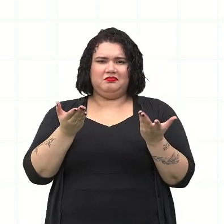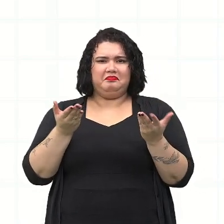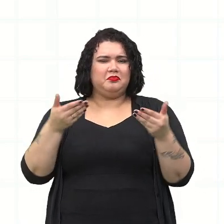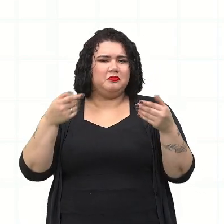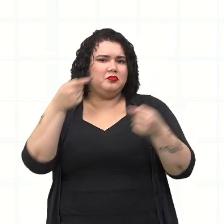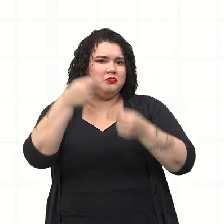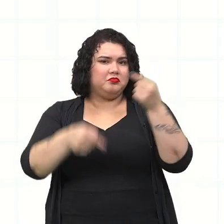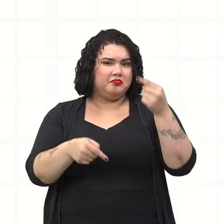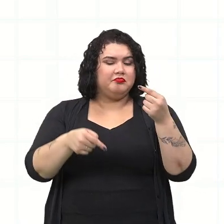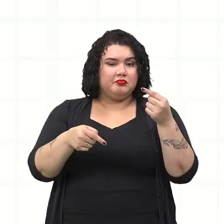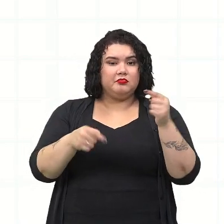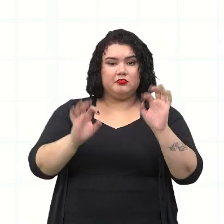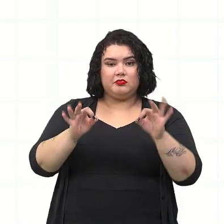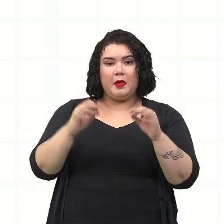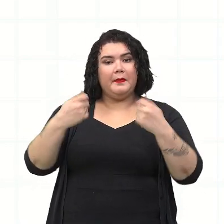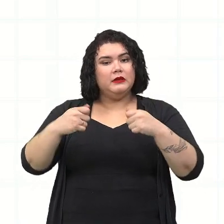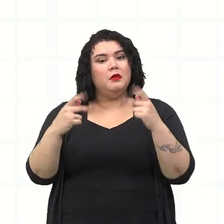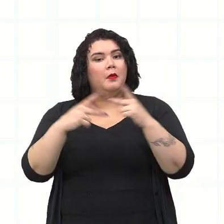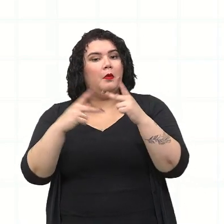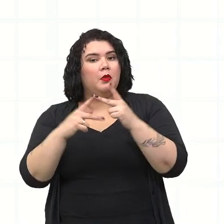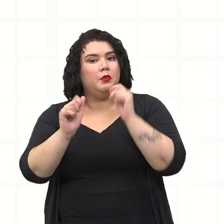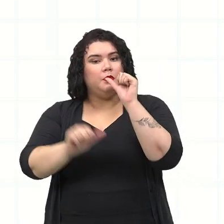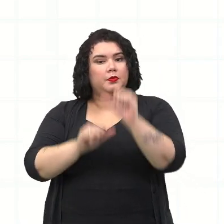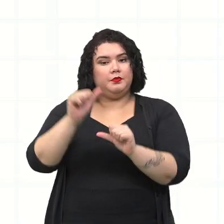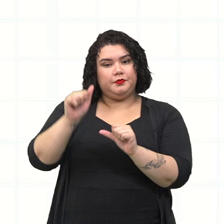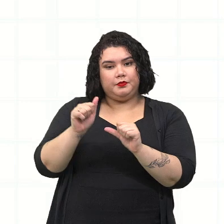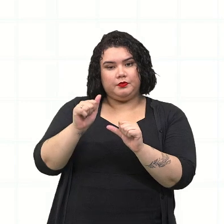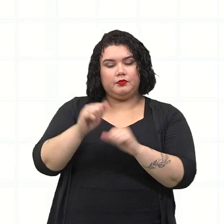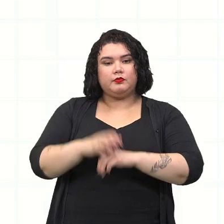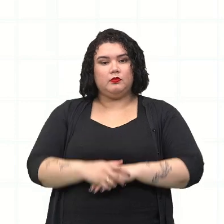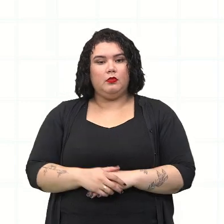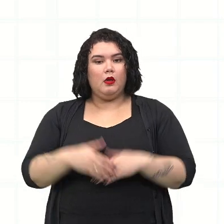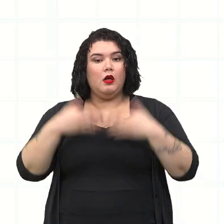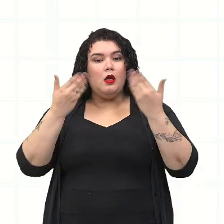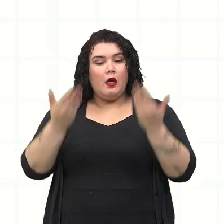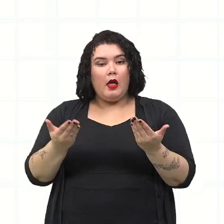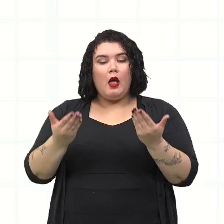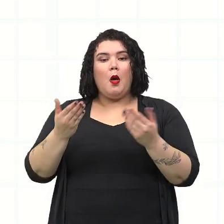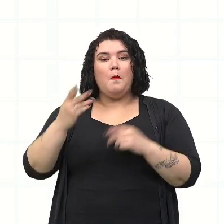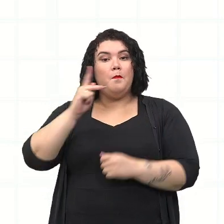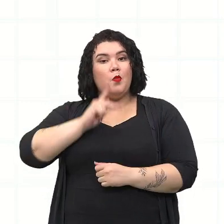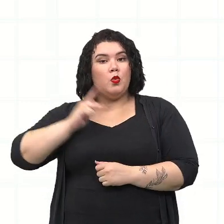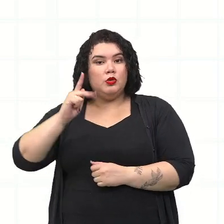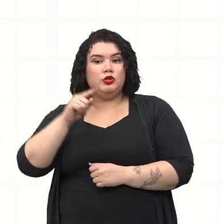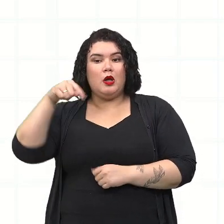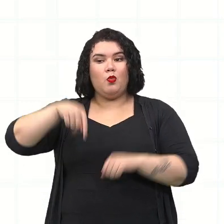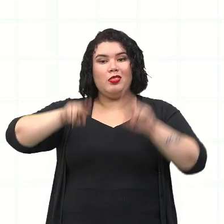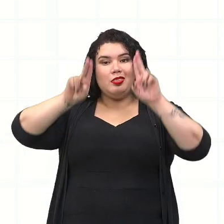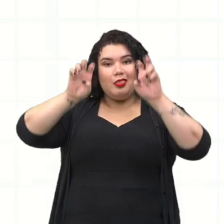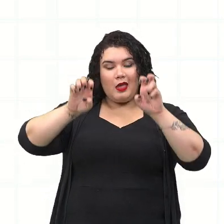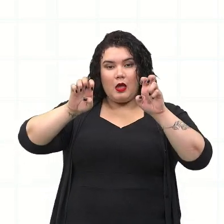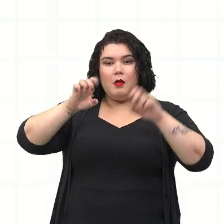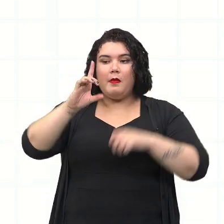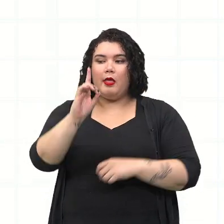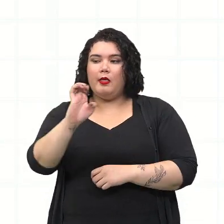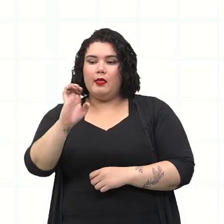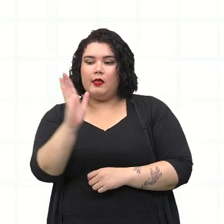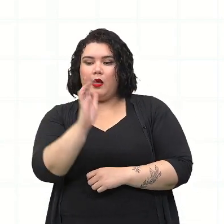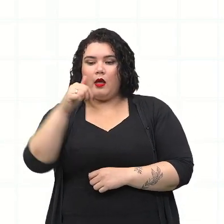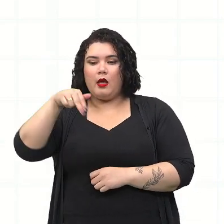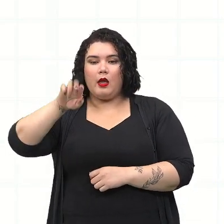ter uma preposição. No caso, política é assunto de que nunca falamos, seria